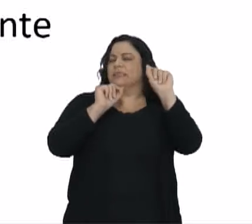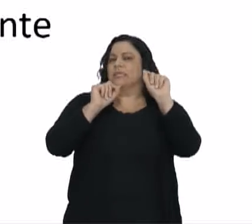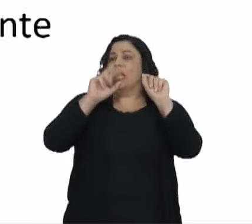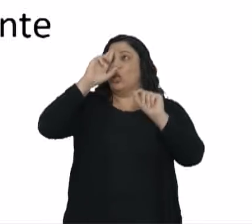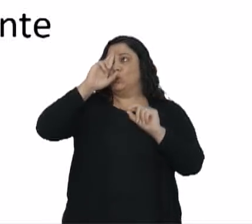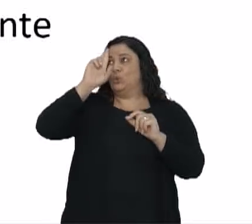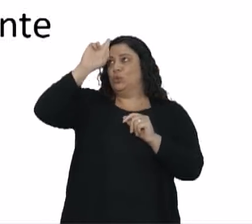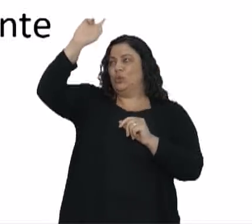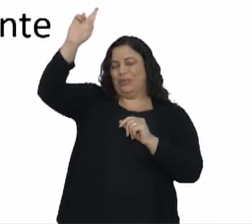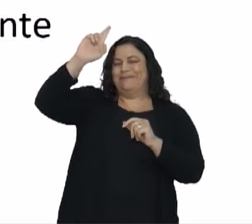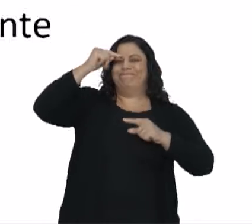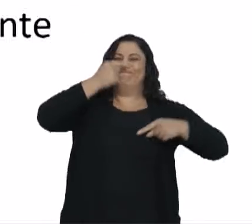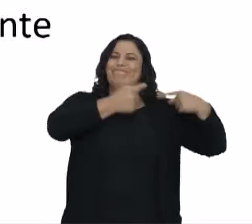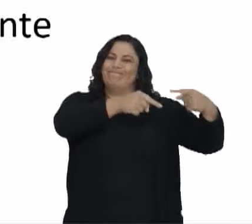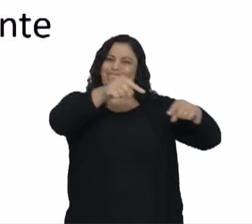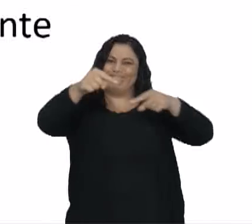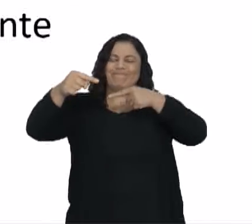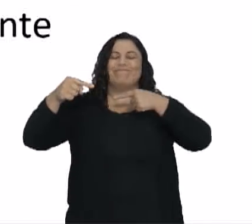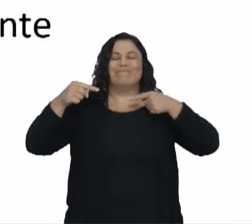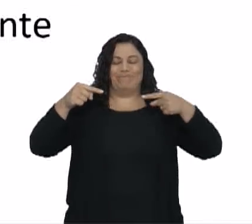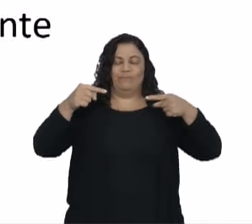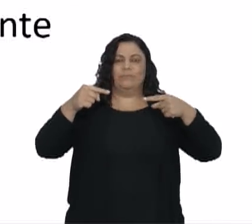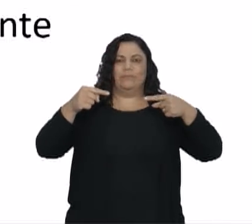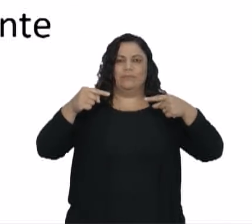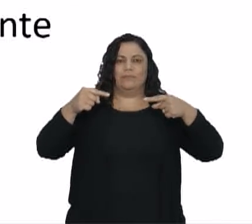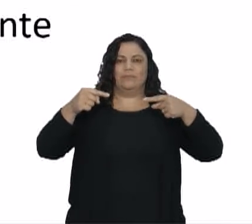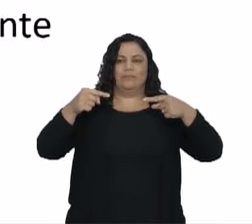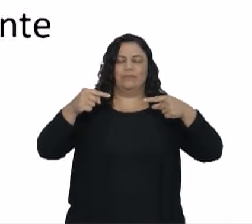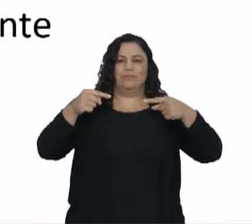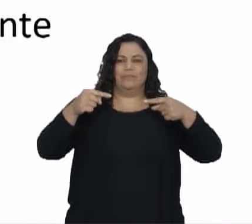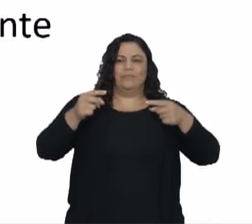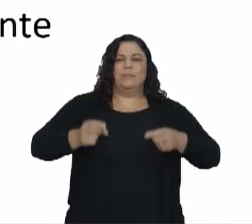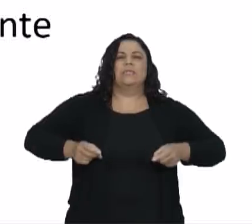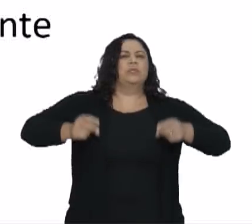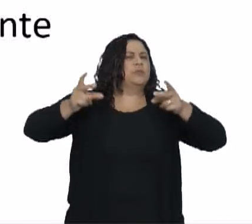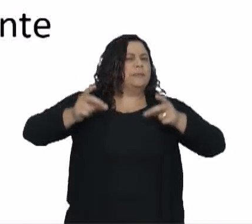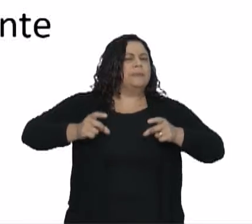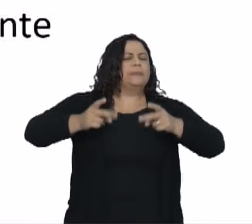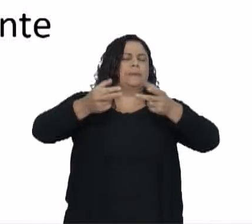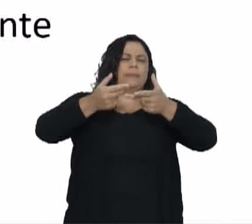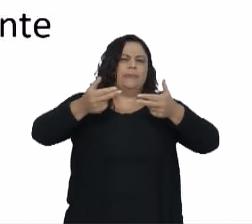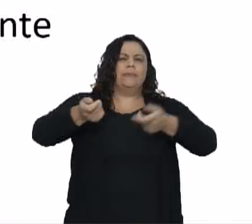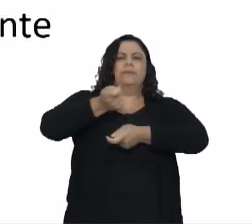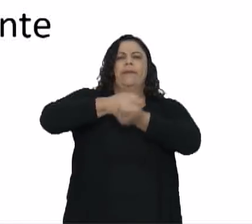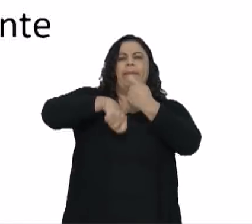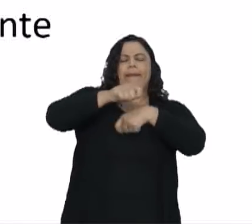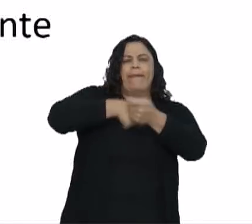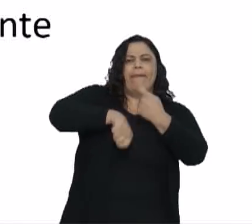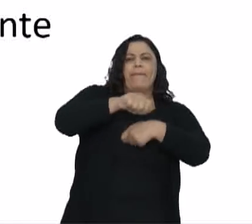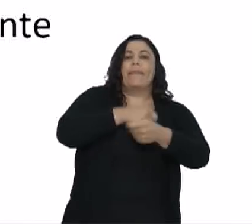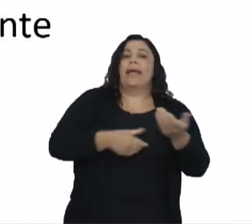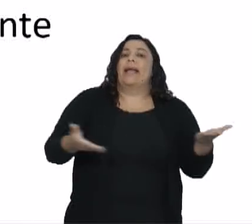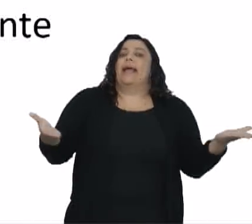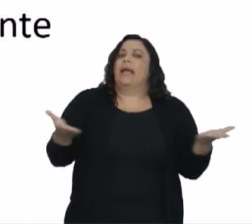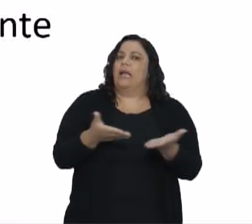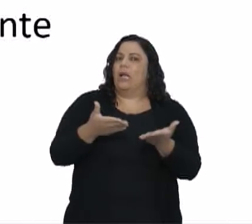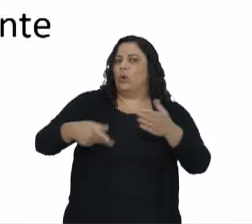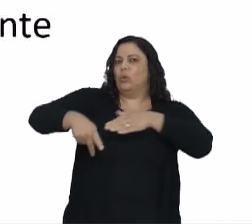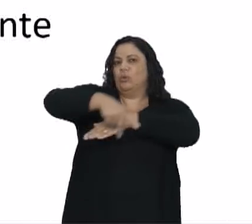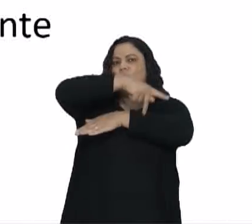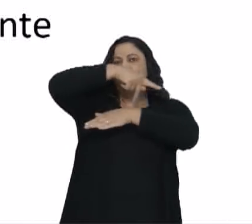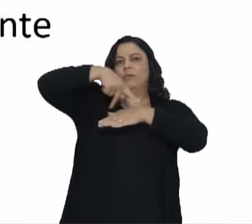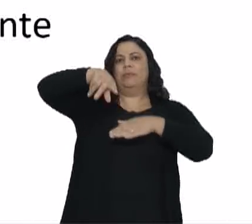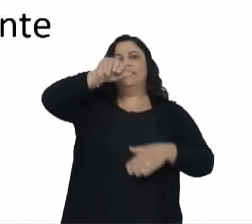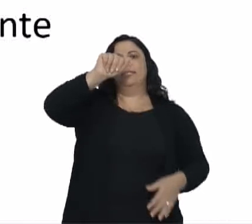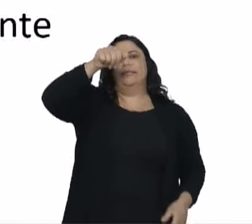políticos e mercadores da África Centro-Ocidental, que hoje é a região ocupada pelo país Angola, forneceram